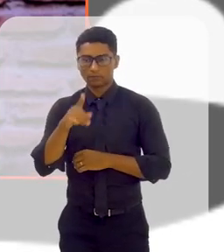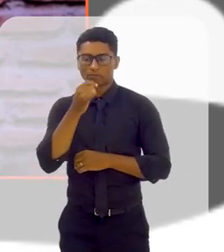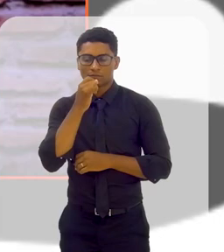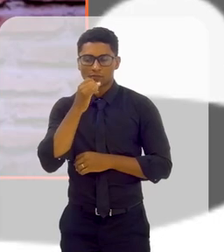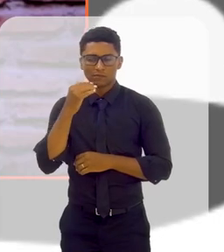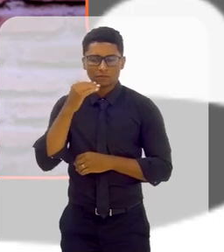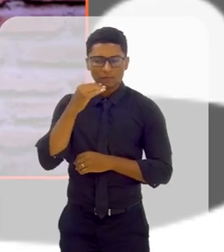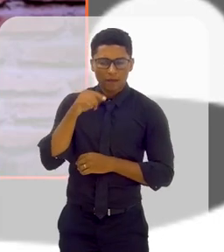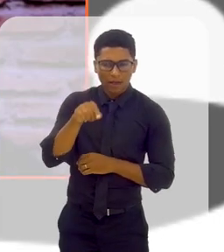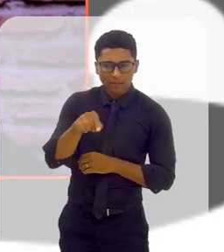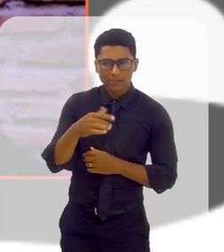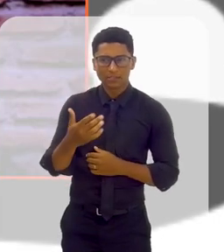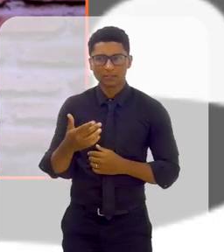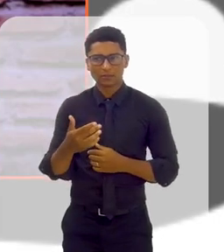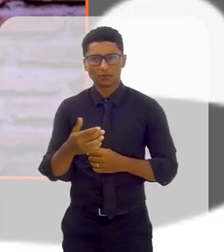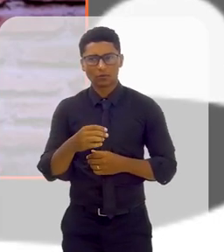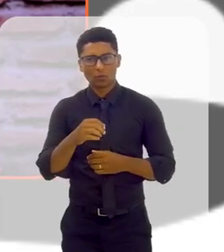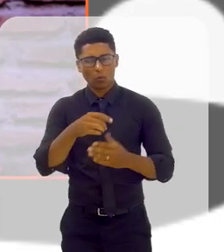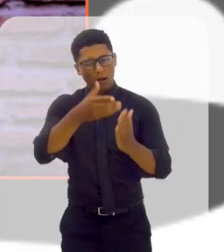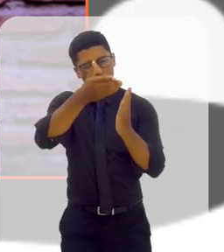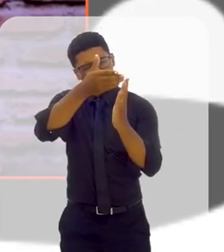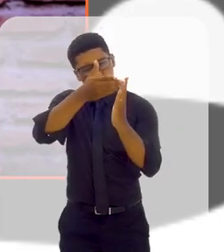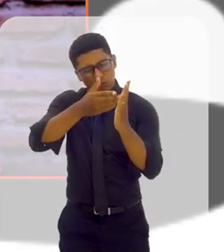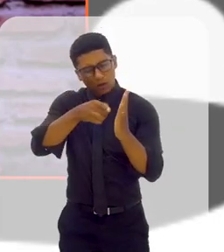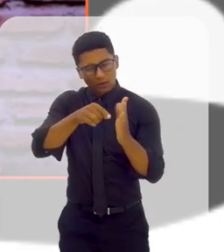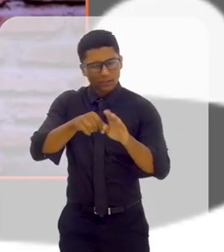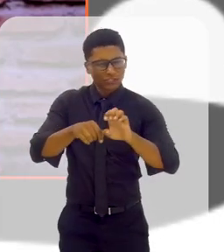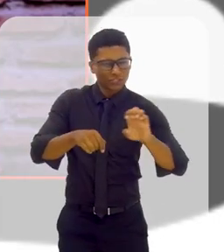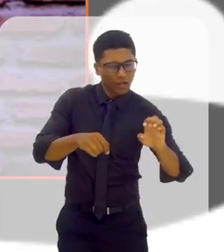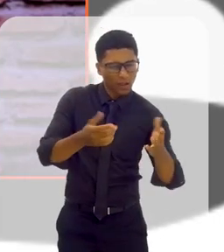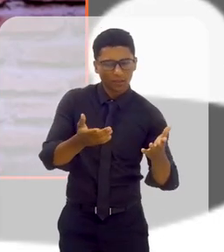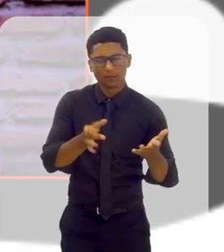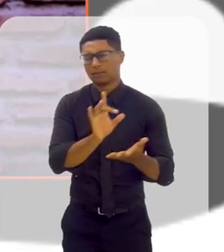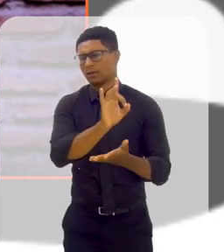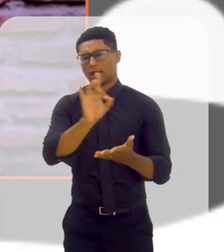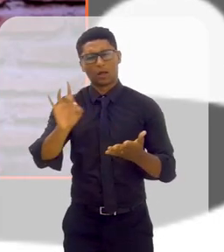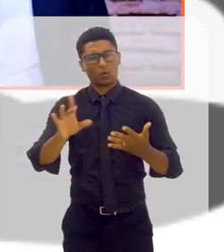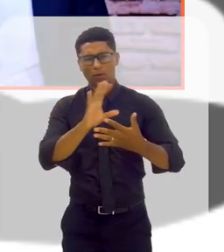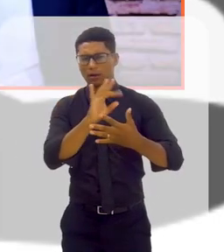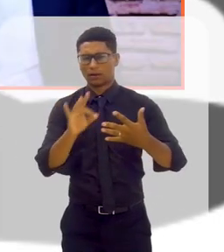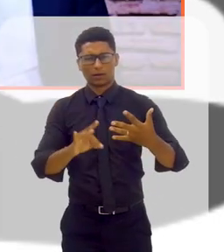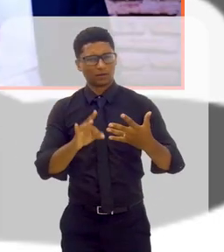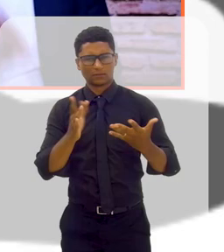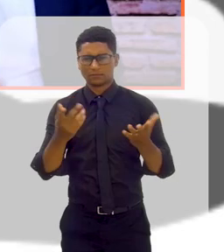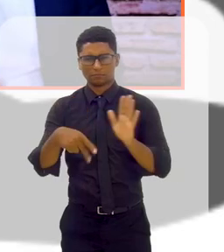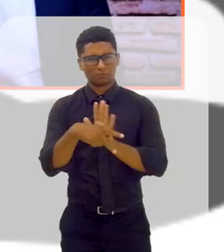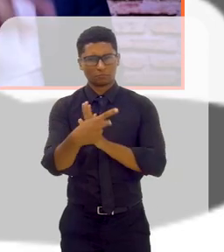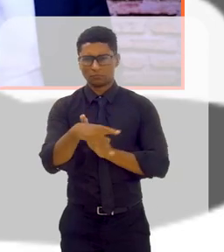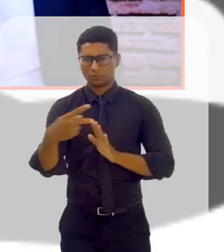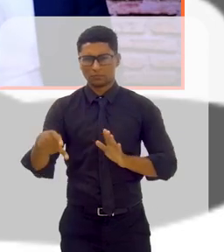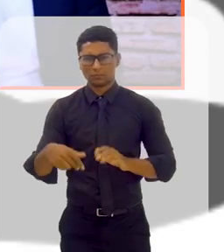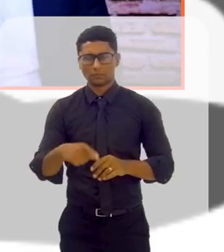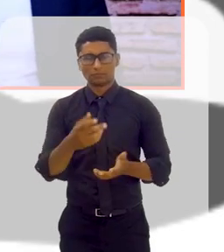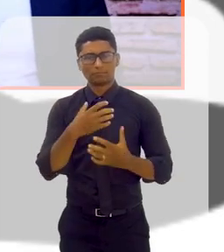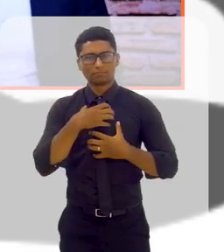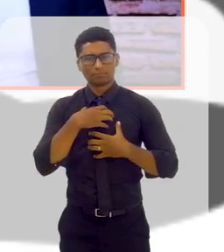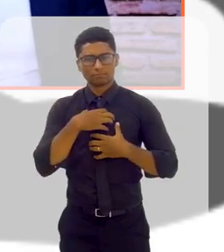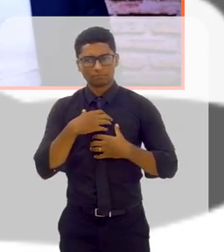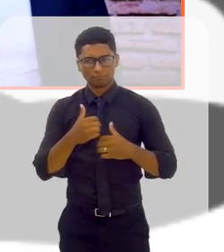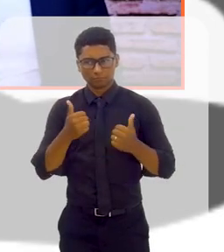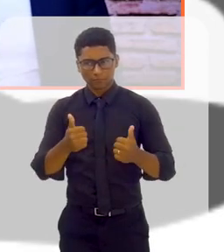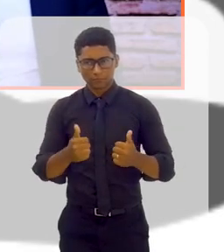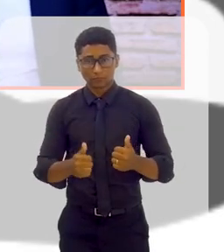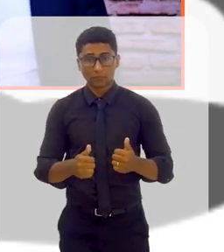um amassadinho na direita um risquinho na esquerda cada um tem uma característica própria para você se sentir confortável